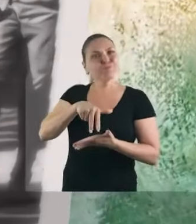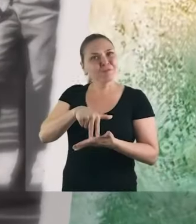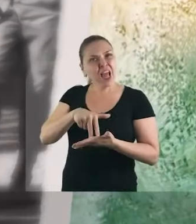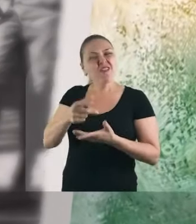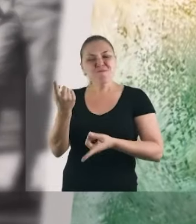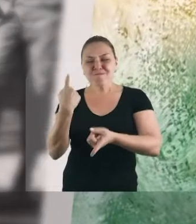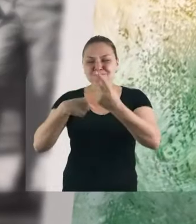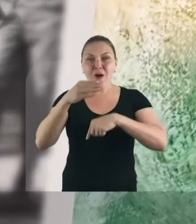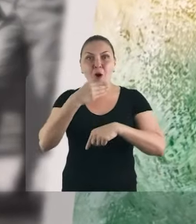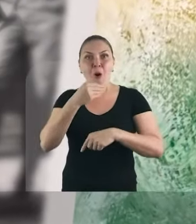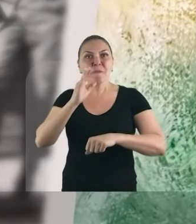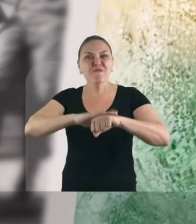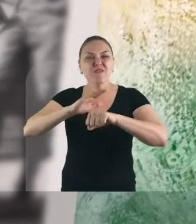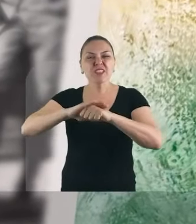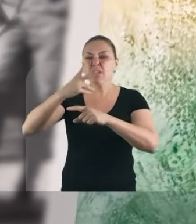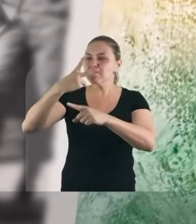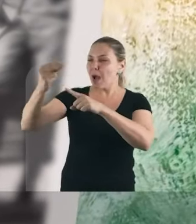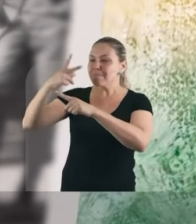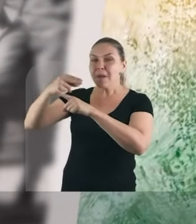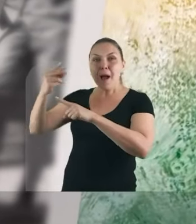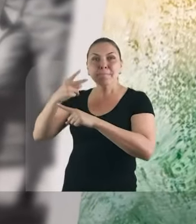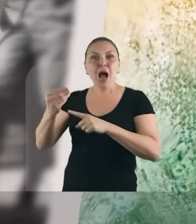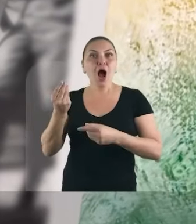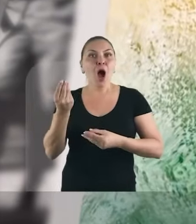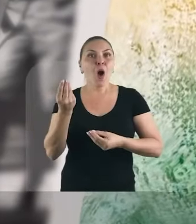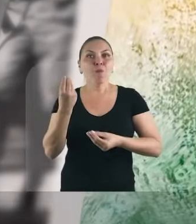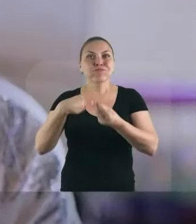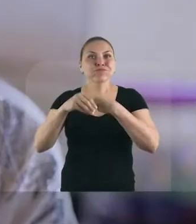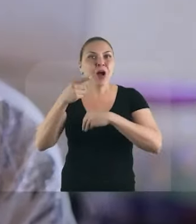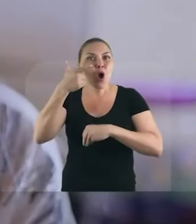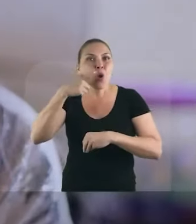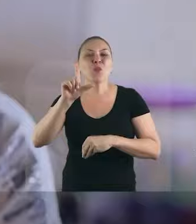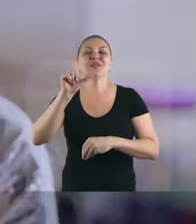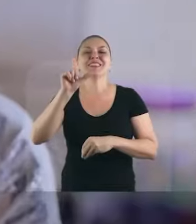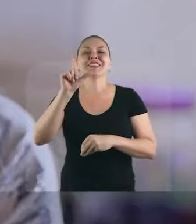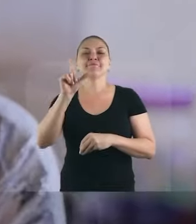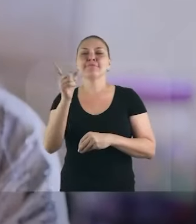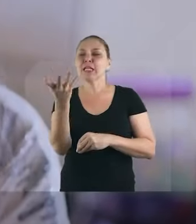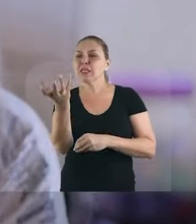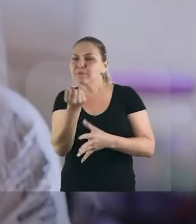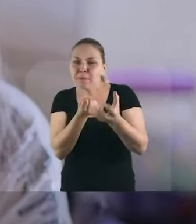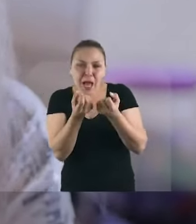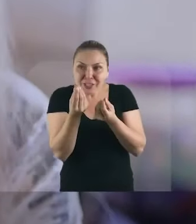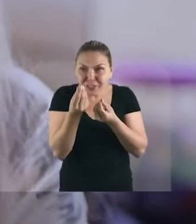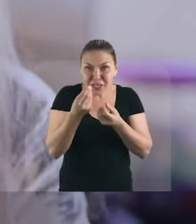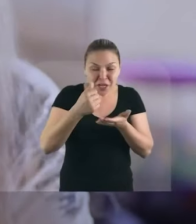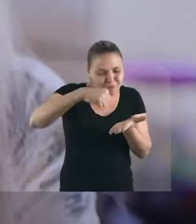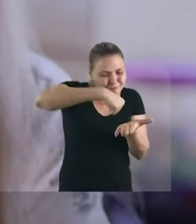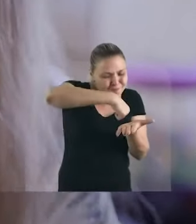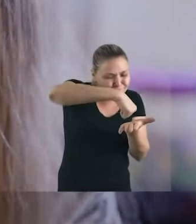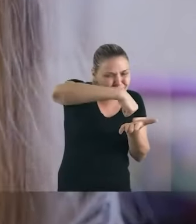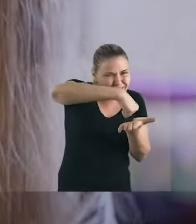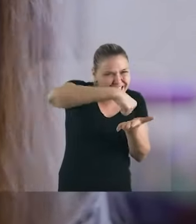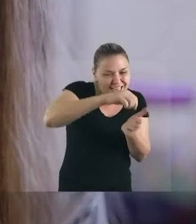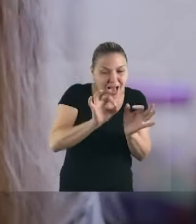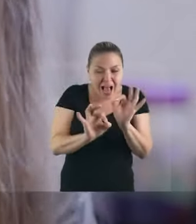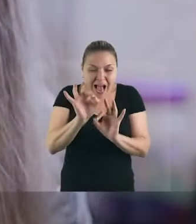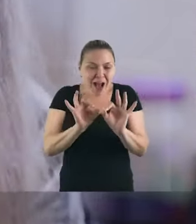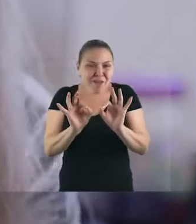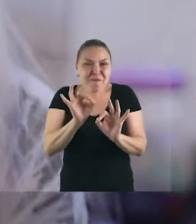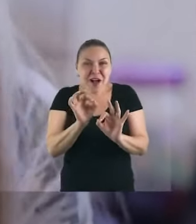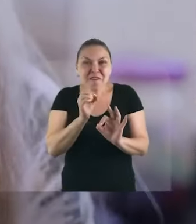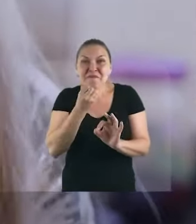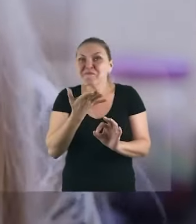Ele se tornaria Um homem de grandes realizações Aí ele pegava Recebia o dinheirinho dele Passava no ferro Bem